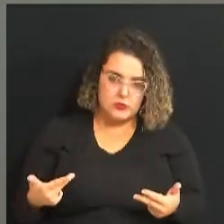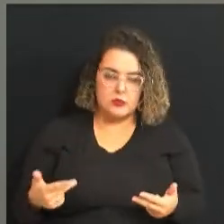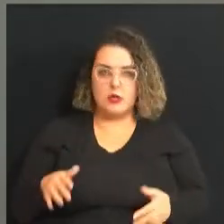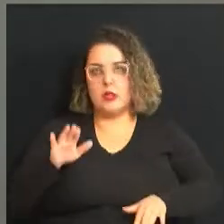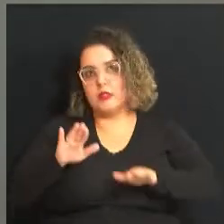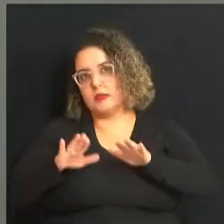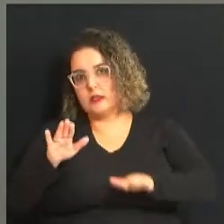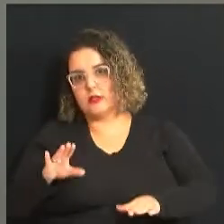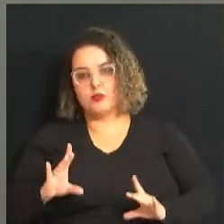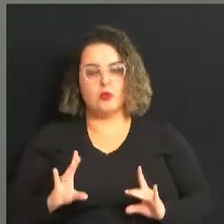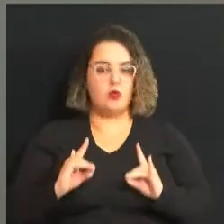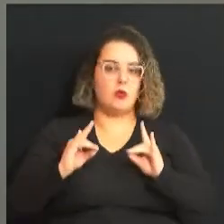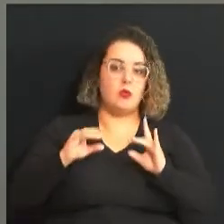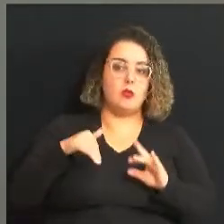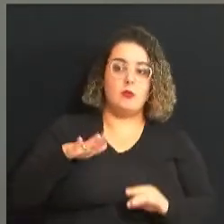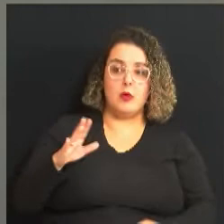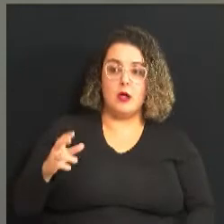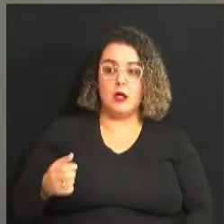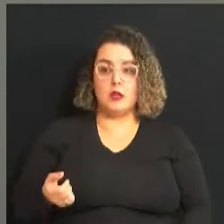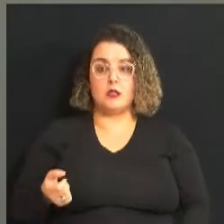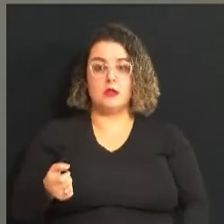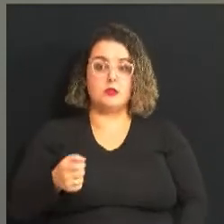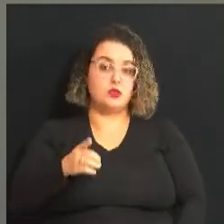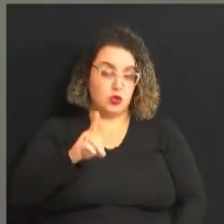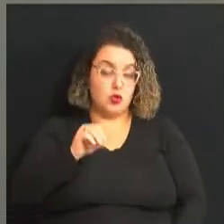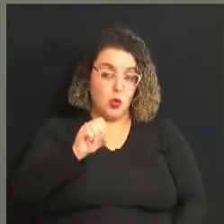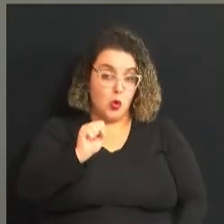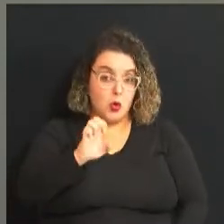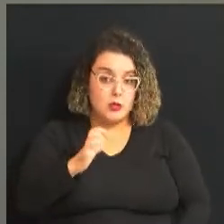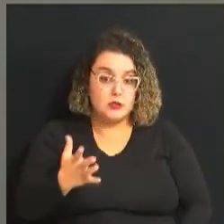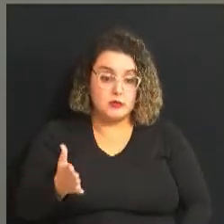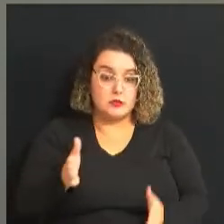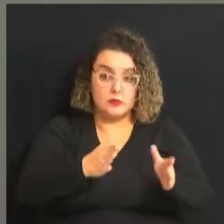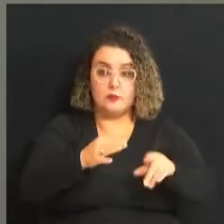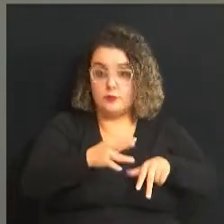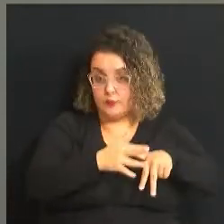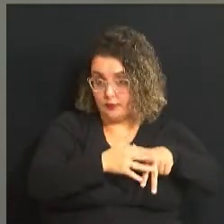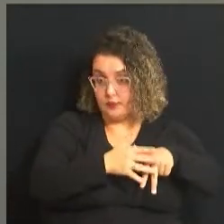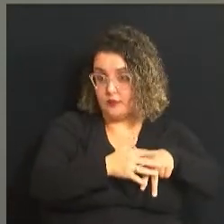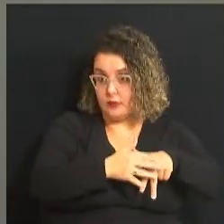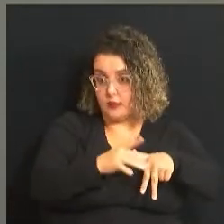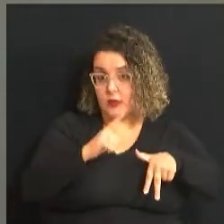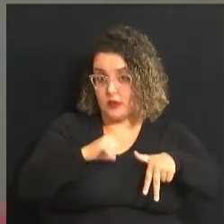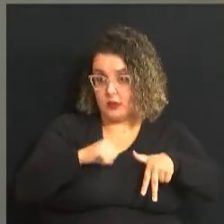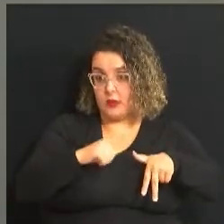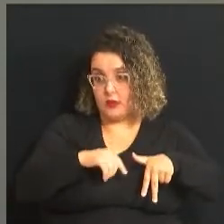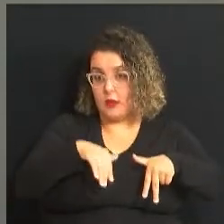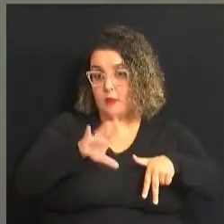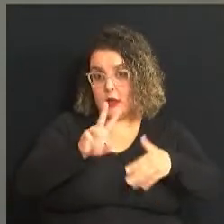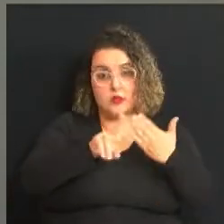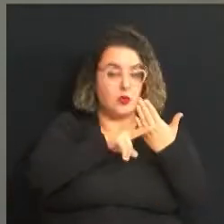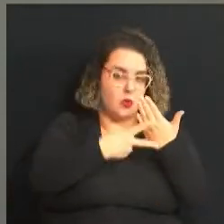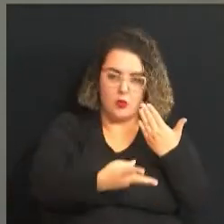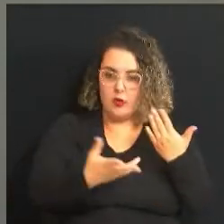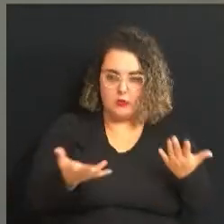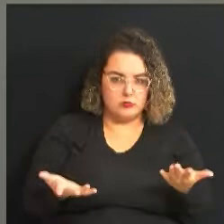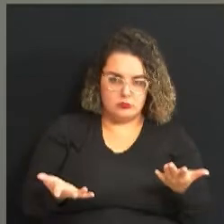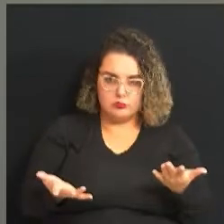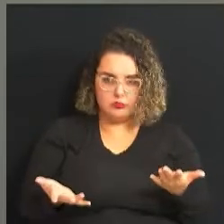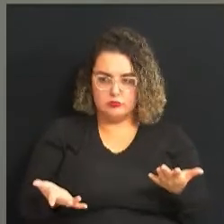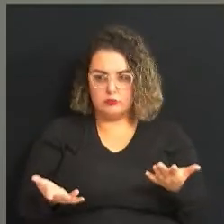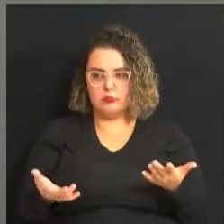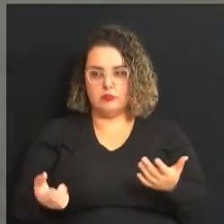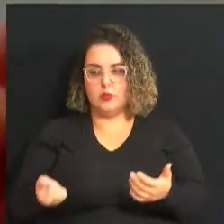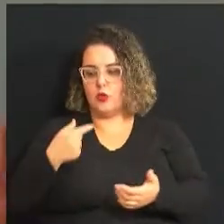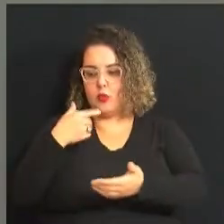hormônio com mais dosagem hormonal em determinada paciente pode fazer ela ter mais efeitos colaterais. Um